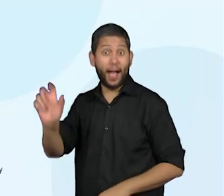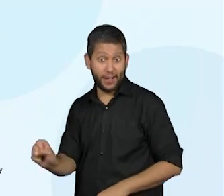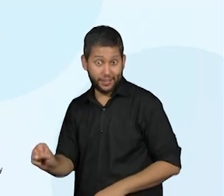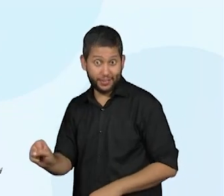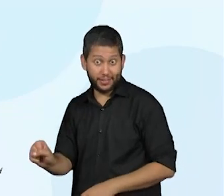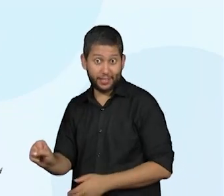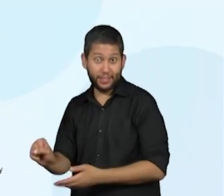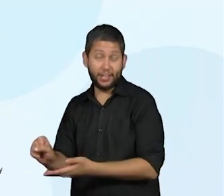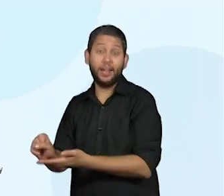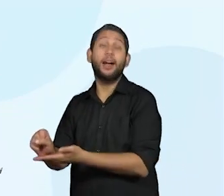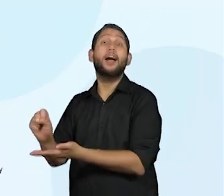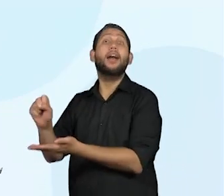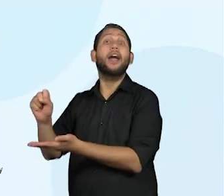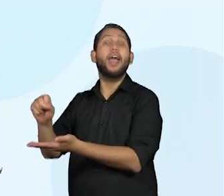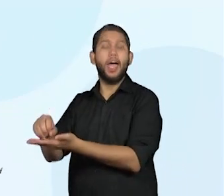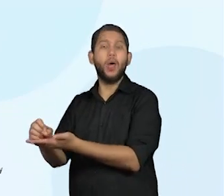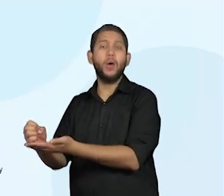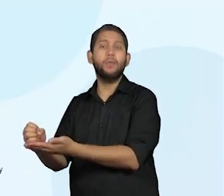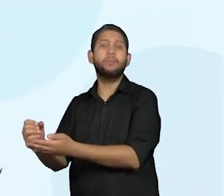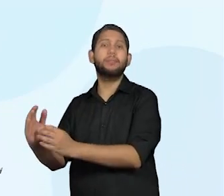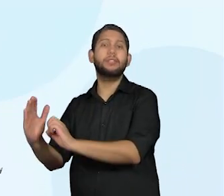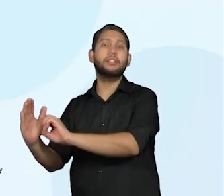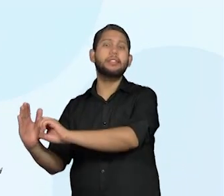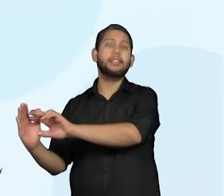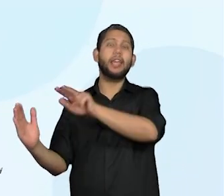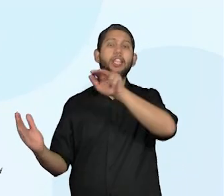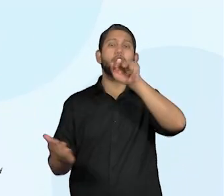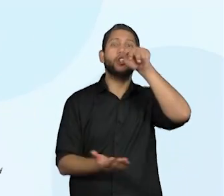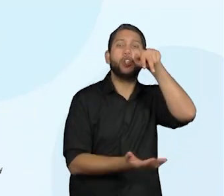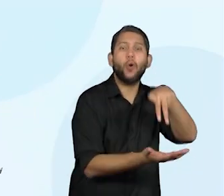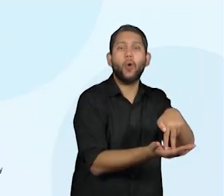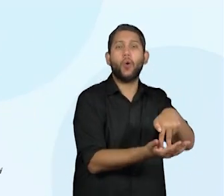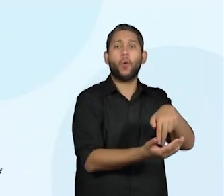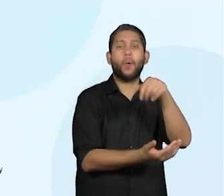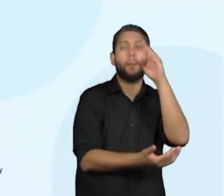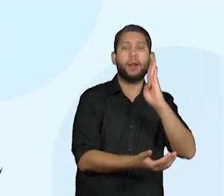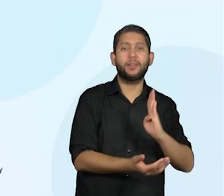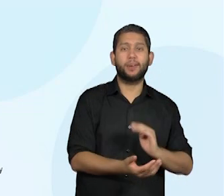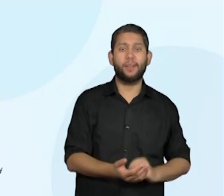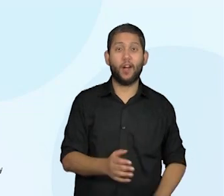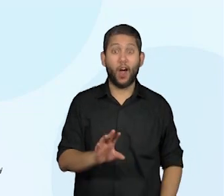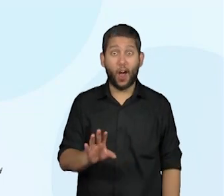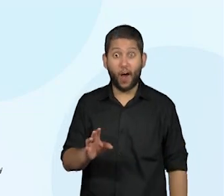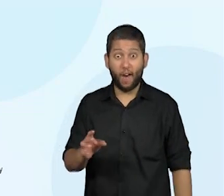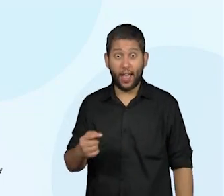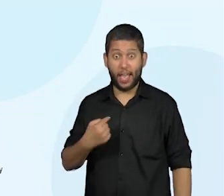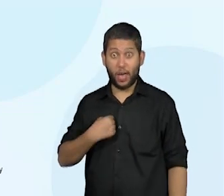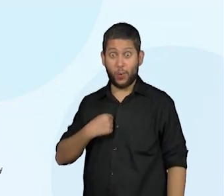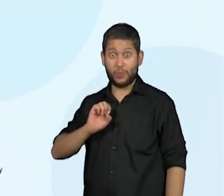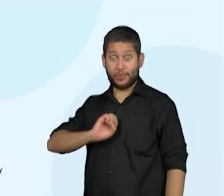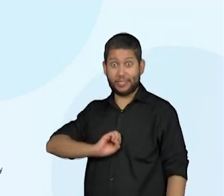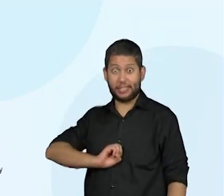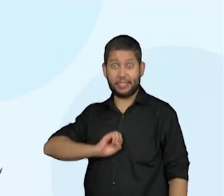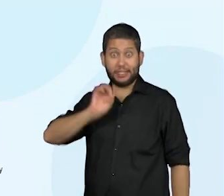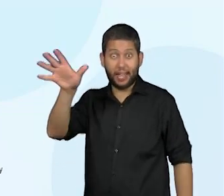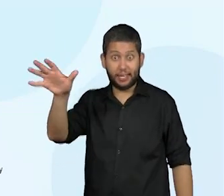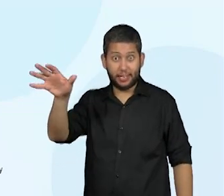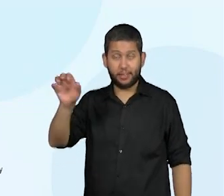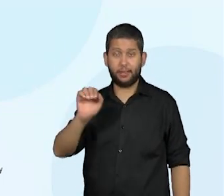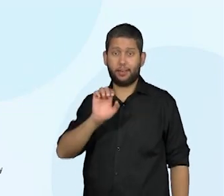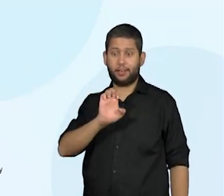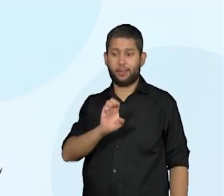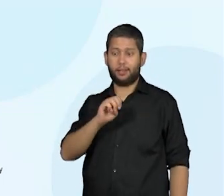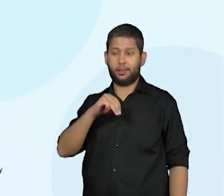sou um imigrante. Muito bem, entendi aí que tem 2 movimentos, emigração e